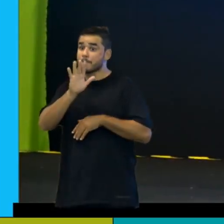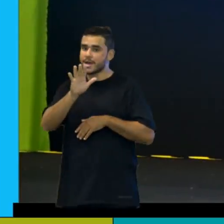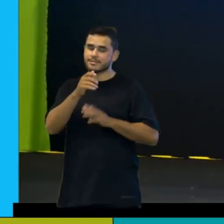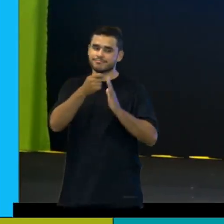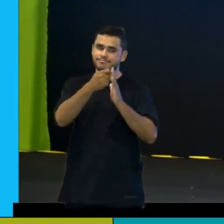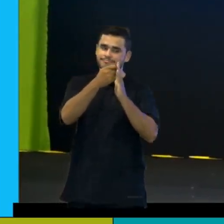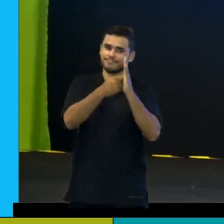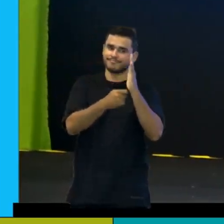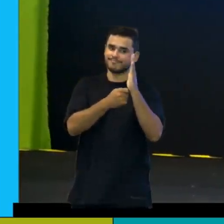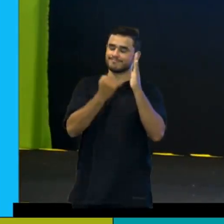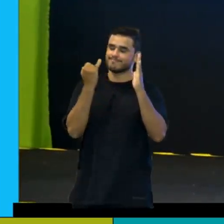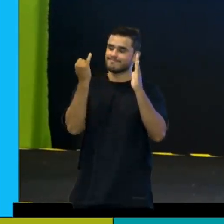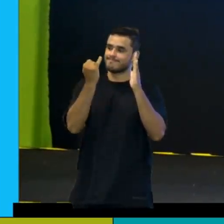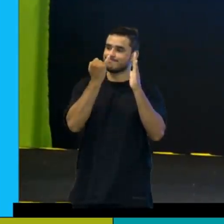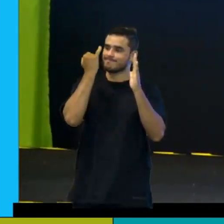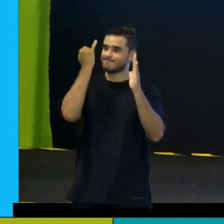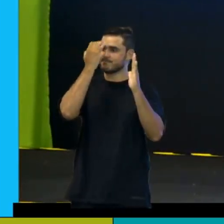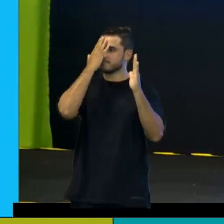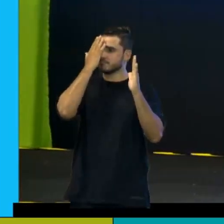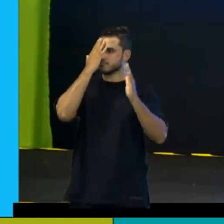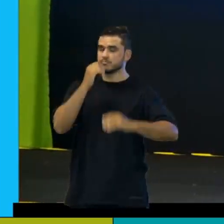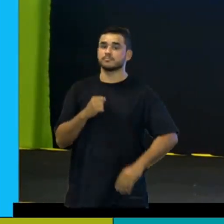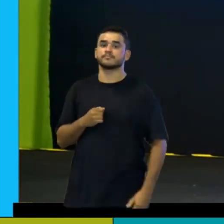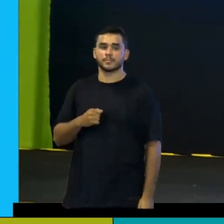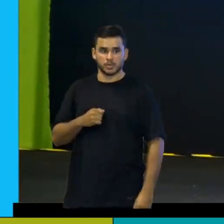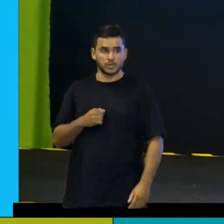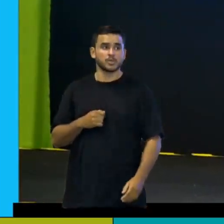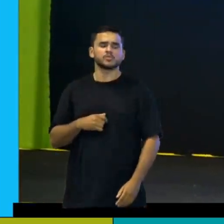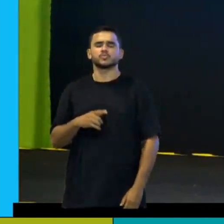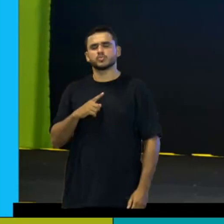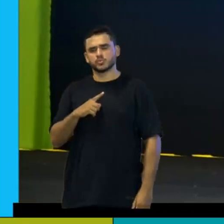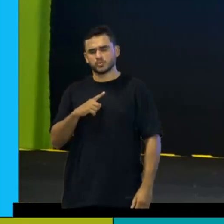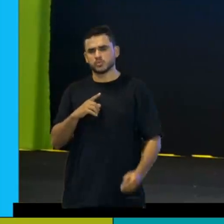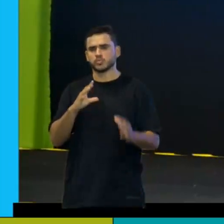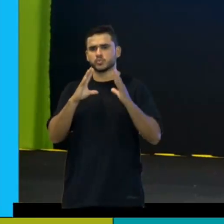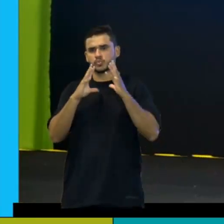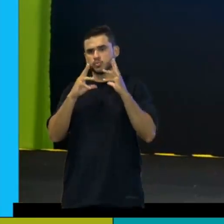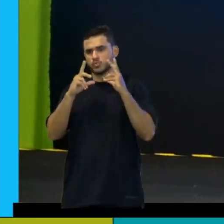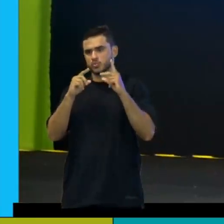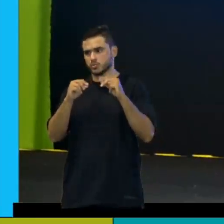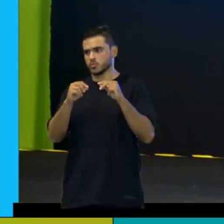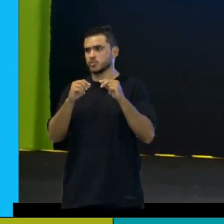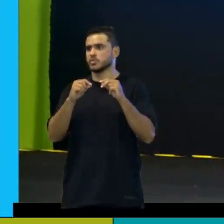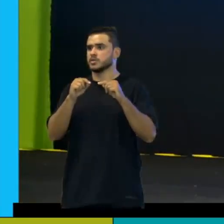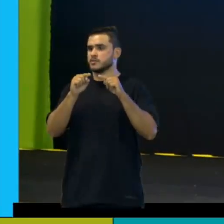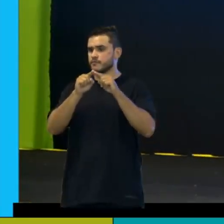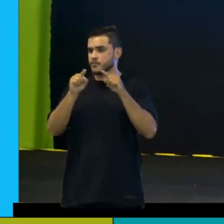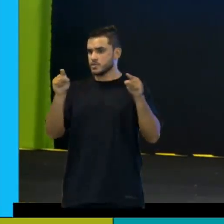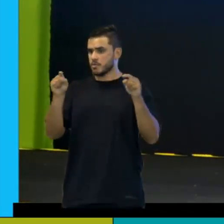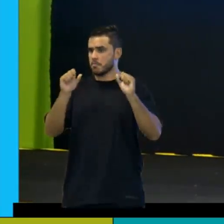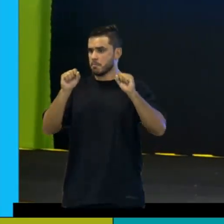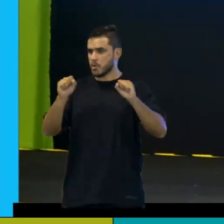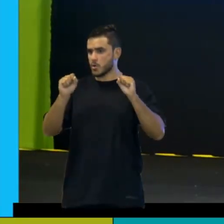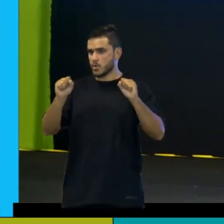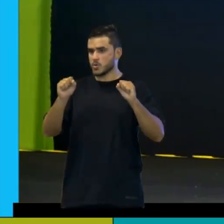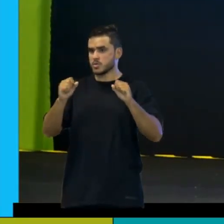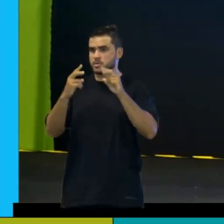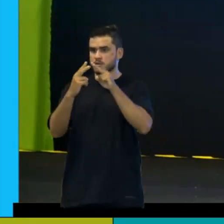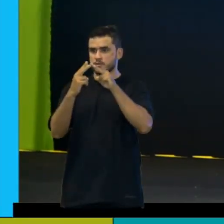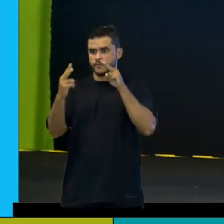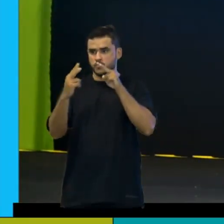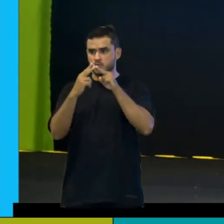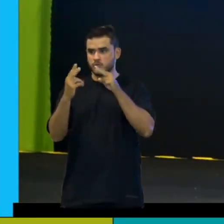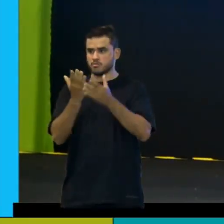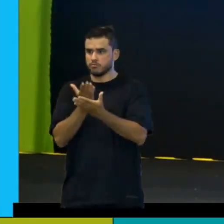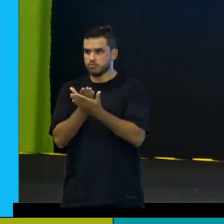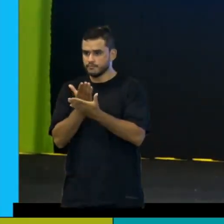muito importante. Nós temos toda a nossa parte online, para você trabalhar durante a semana, fazer as